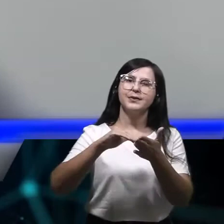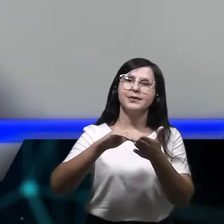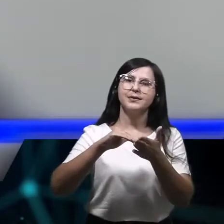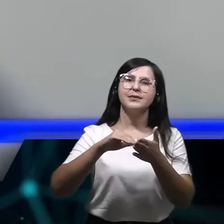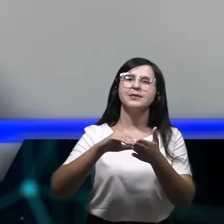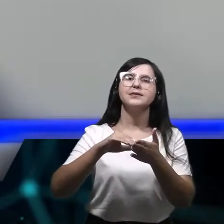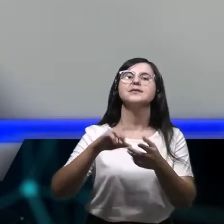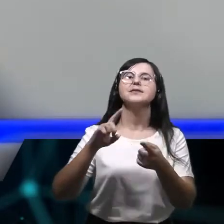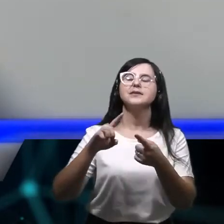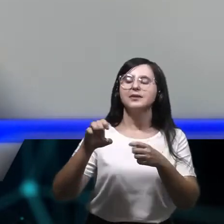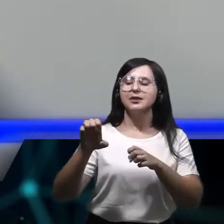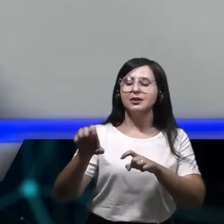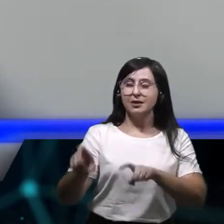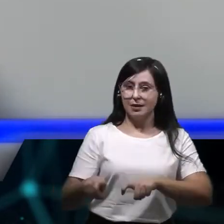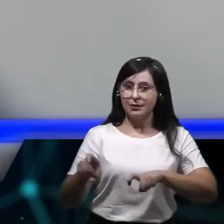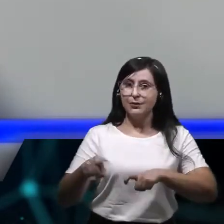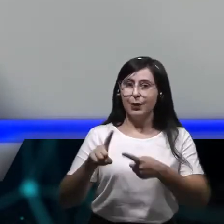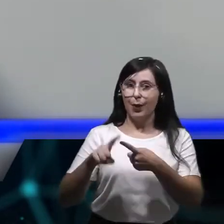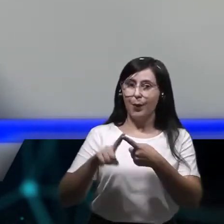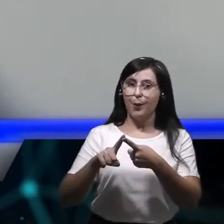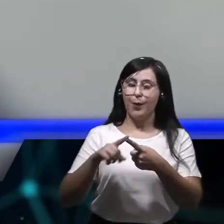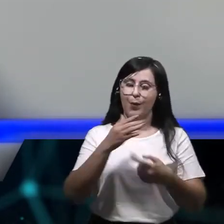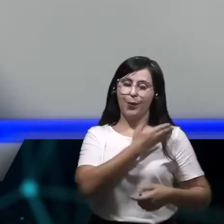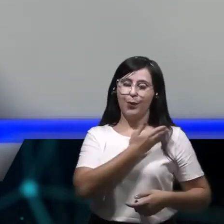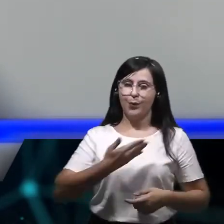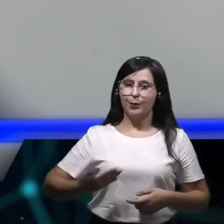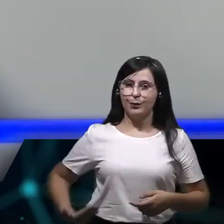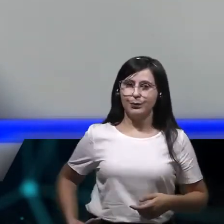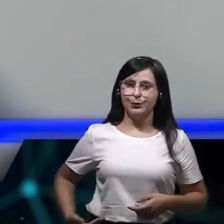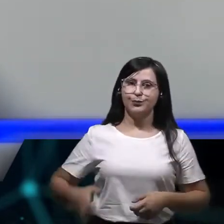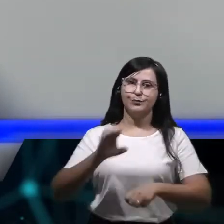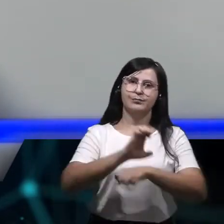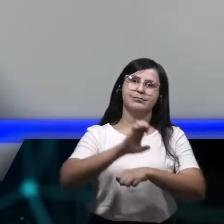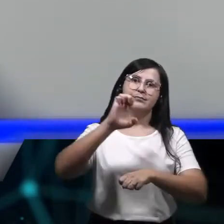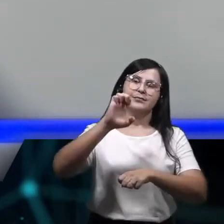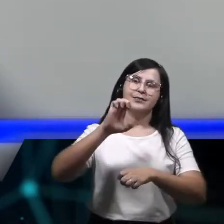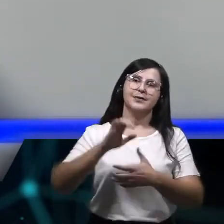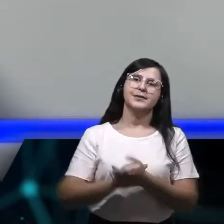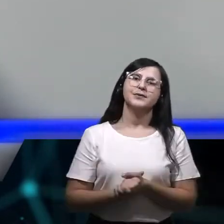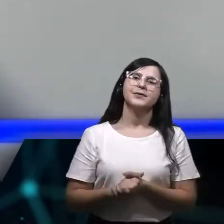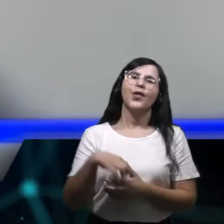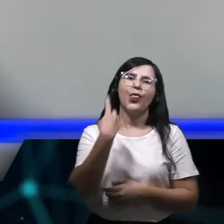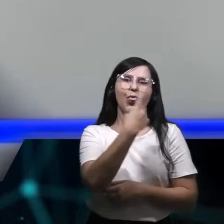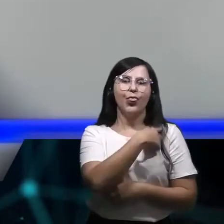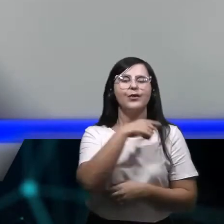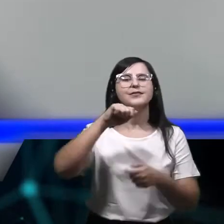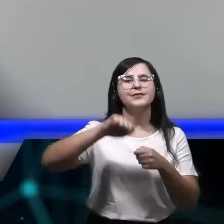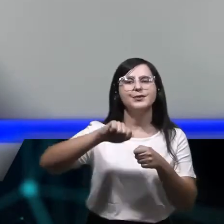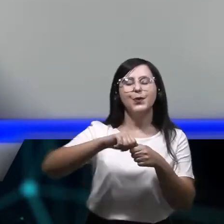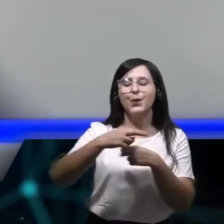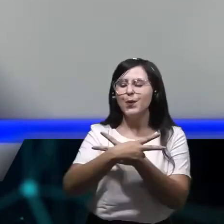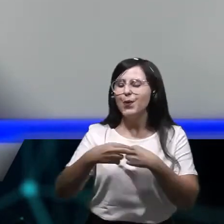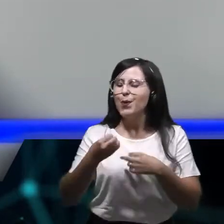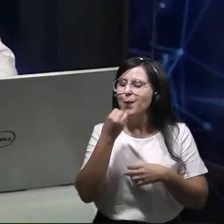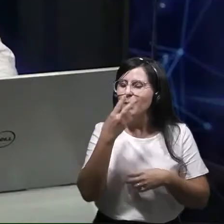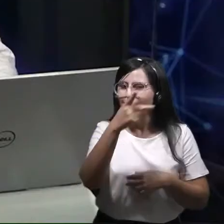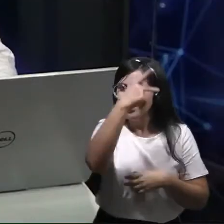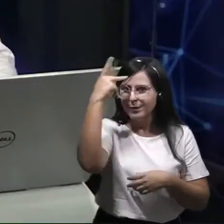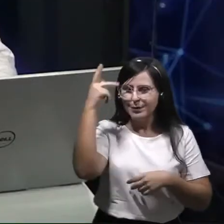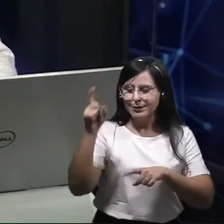Governo do Estado também, que é onde a gente vai fazer o que o nosso povo do campo precisa